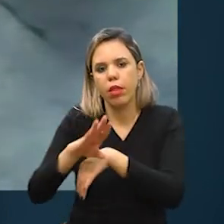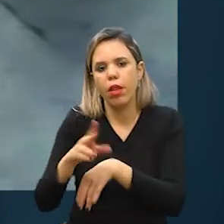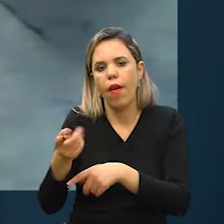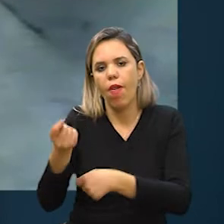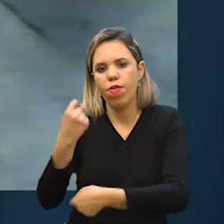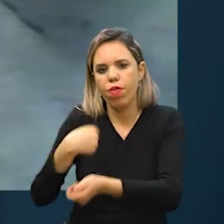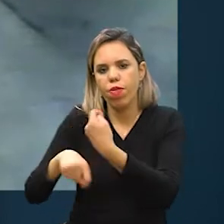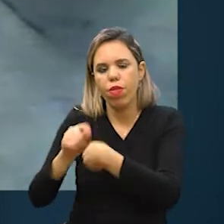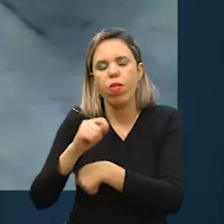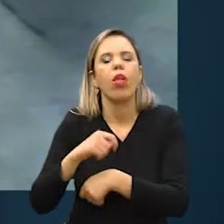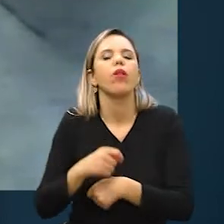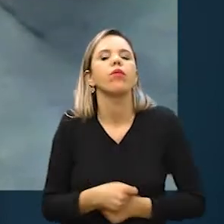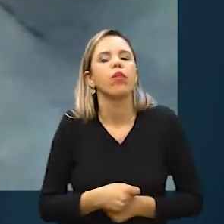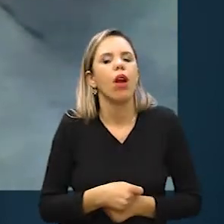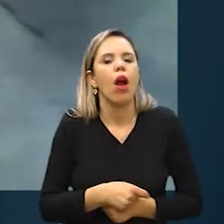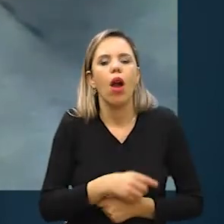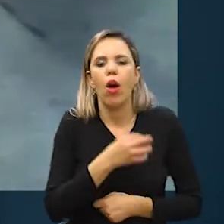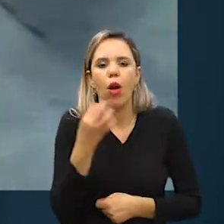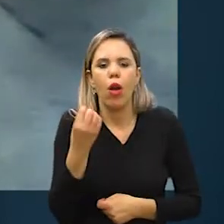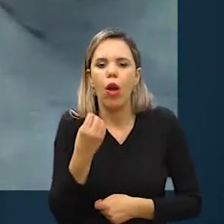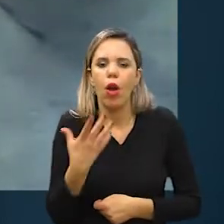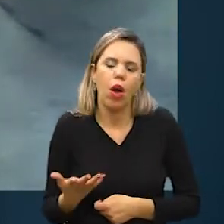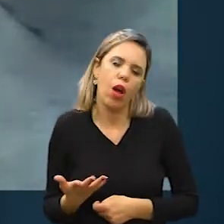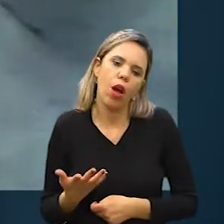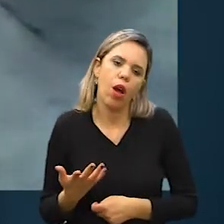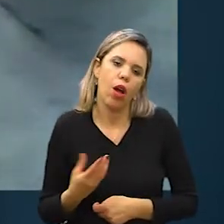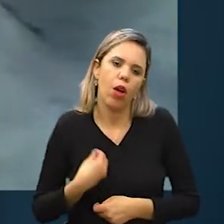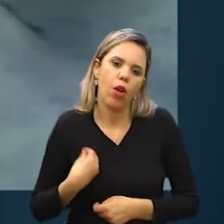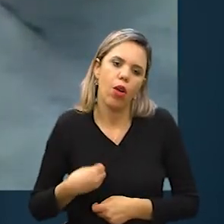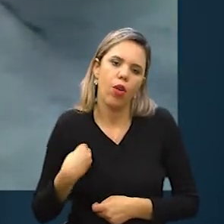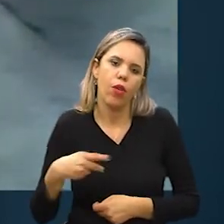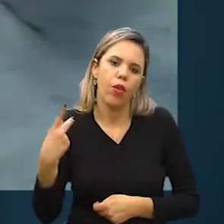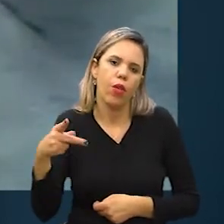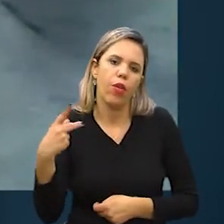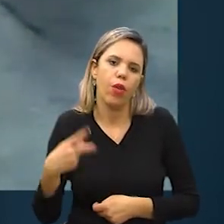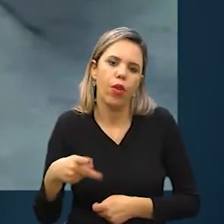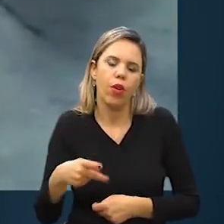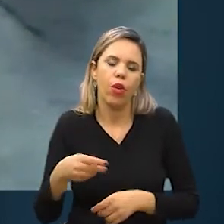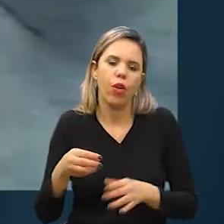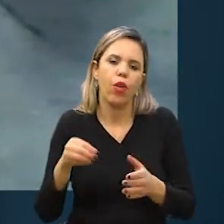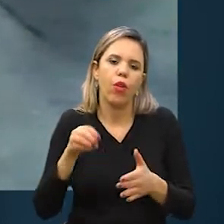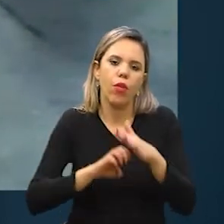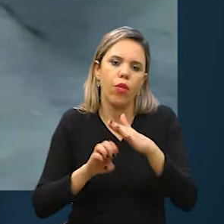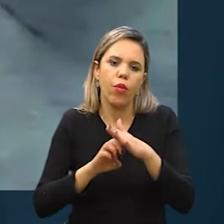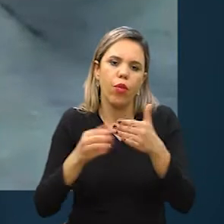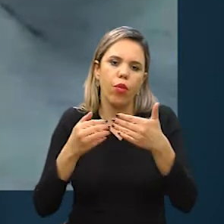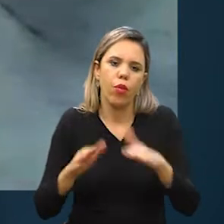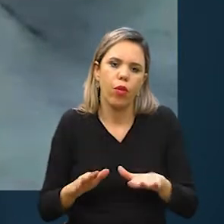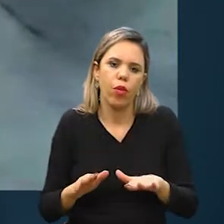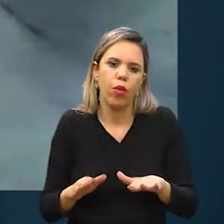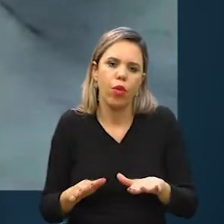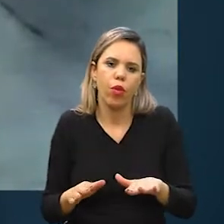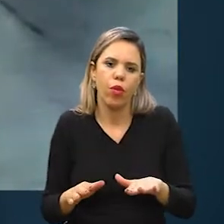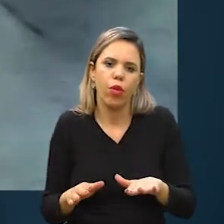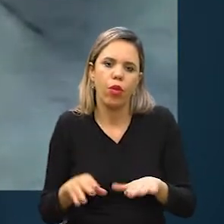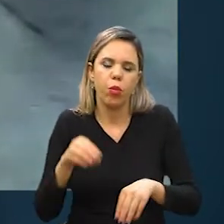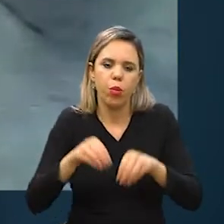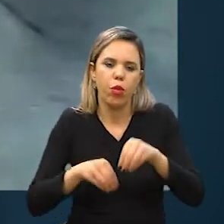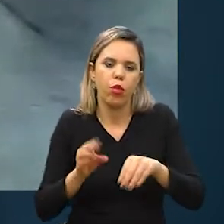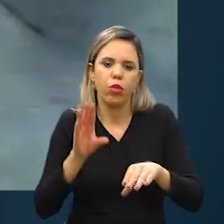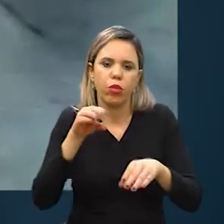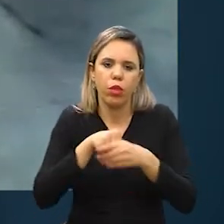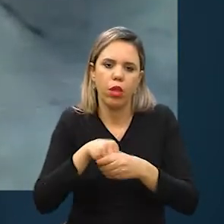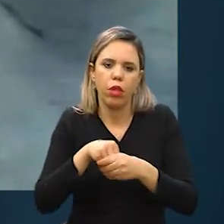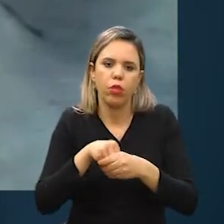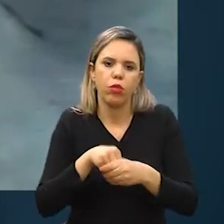vocês, filho, um negócio que vai ser a vida de vocês. Eu vou montar uma franquia para vocês. Aí eu montei